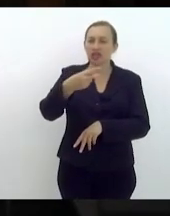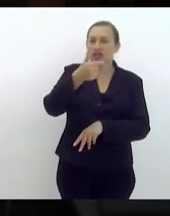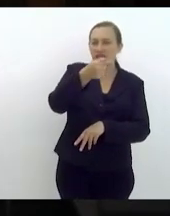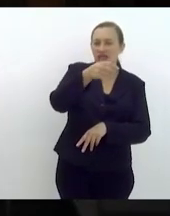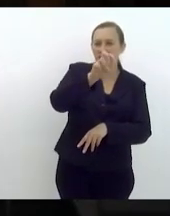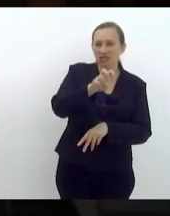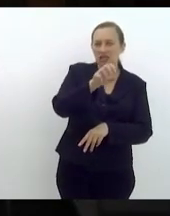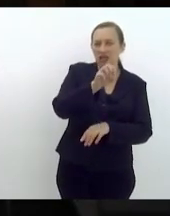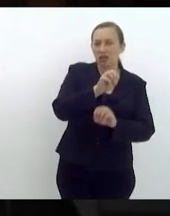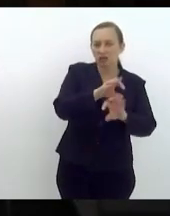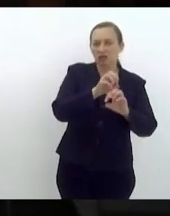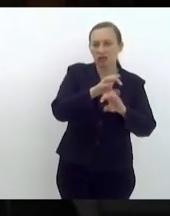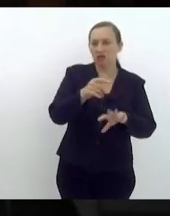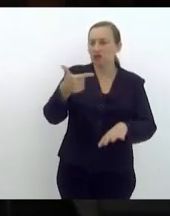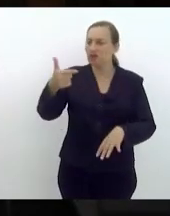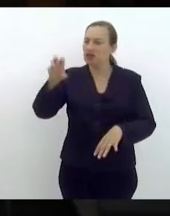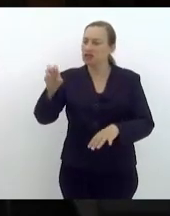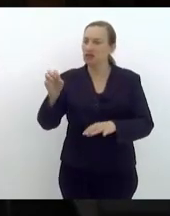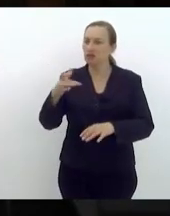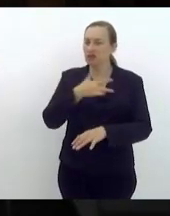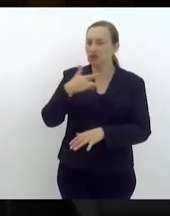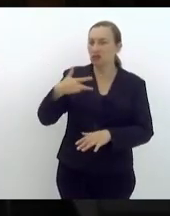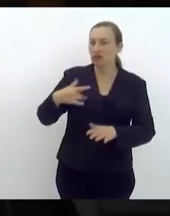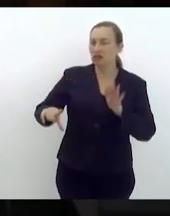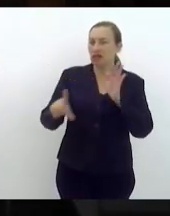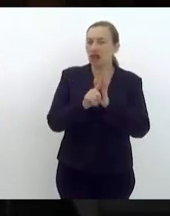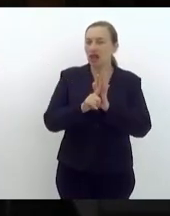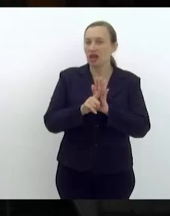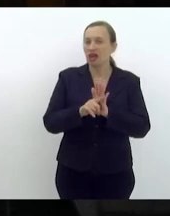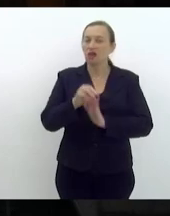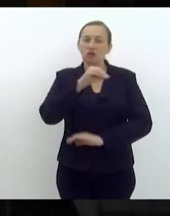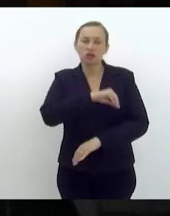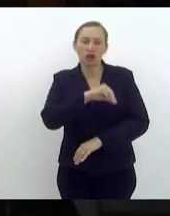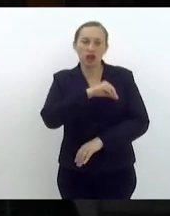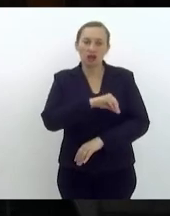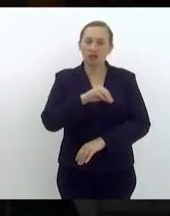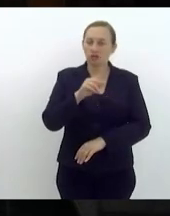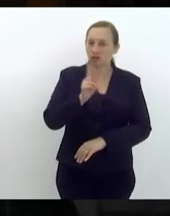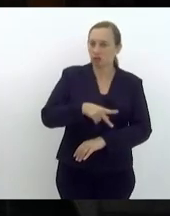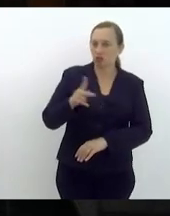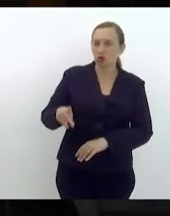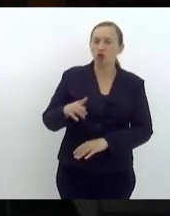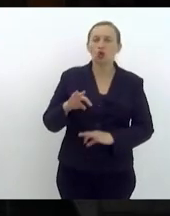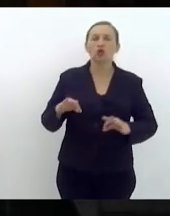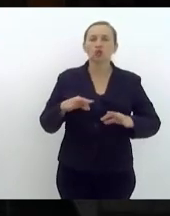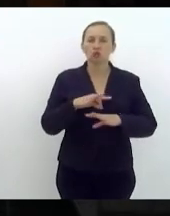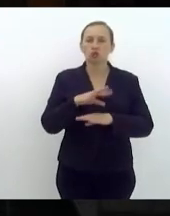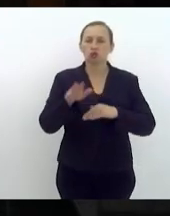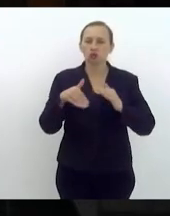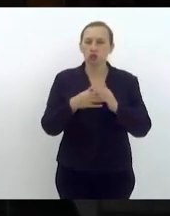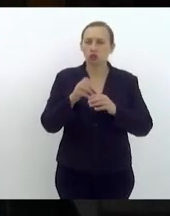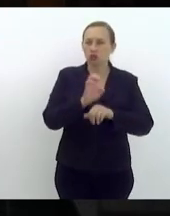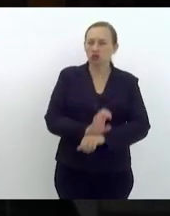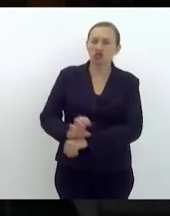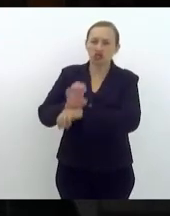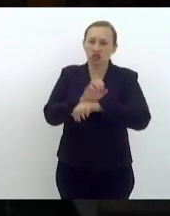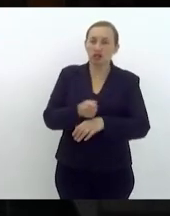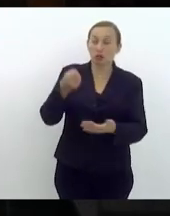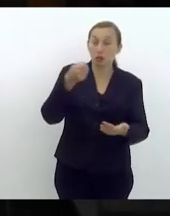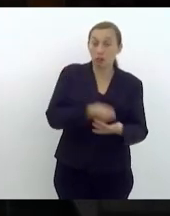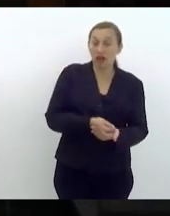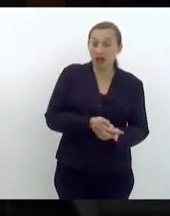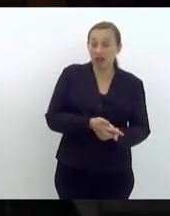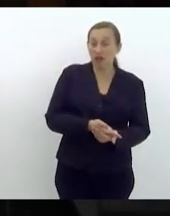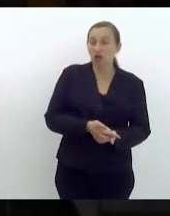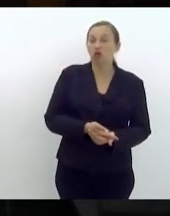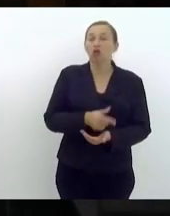25 para a saúde tá o piso Nacional do magistério todos os estados do Brasil já estão pagando o